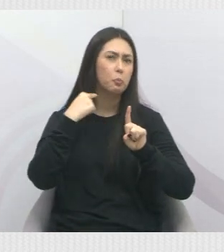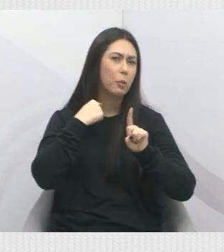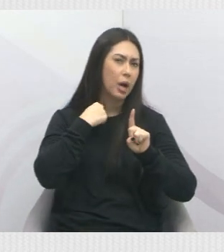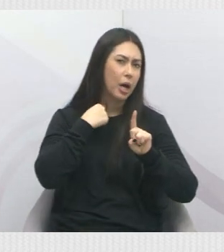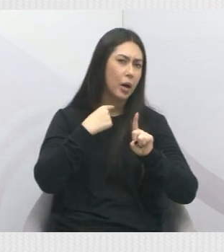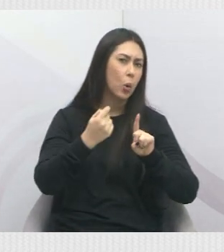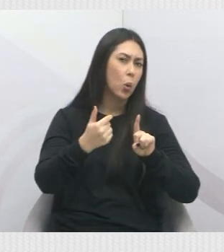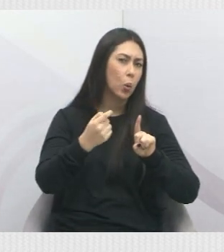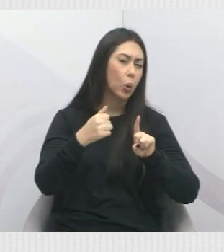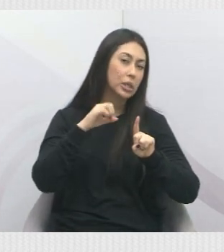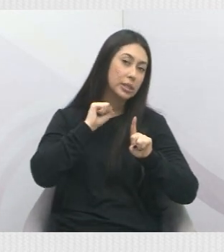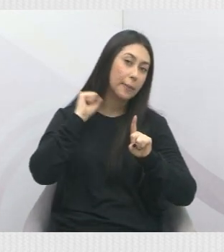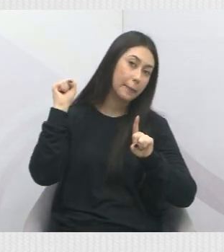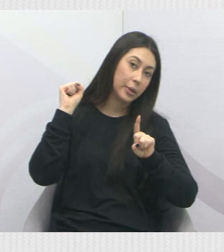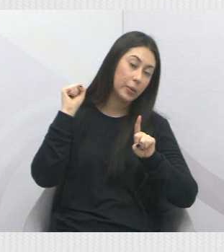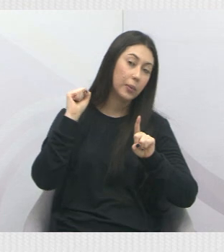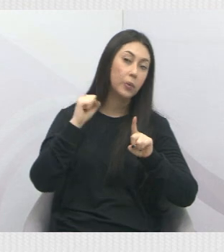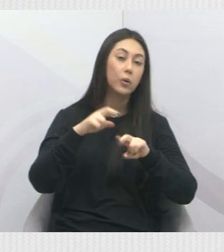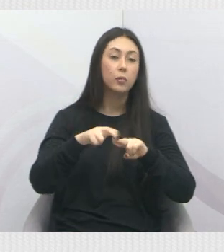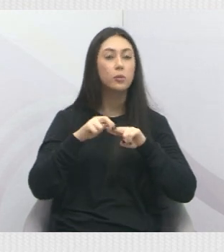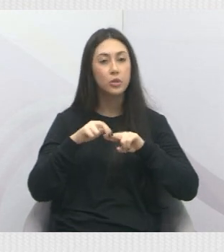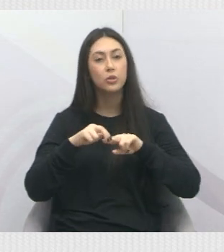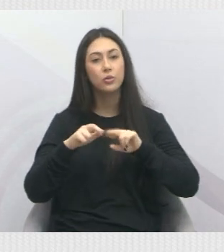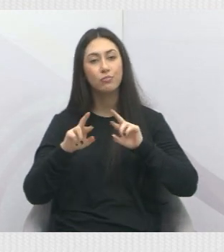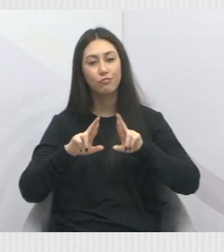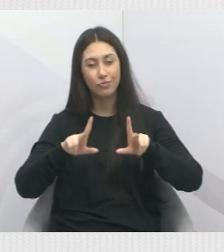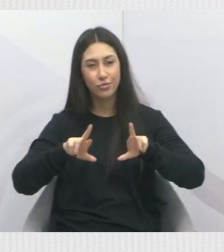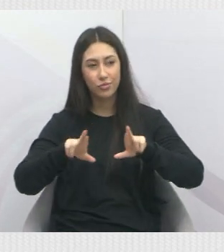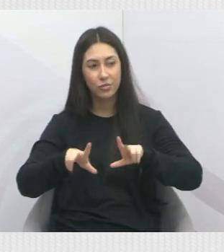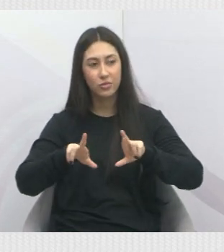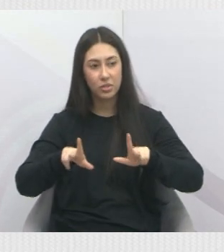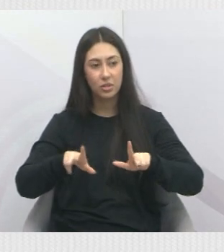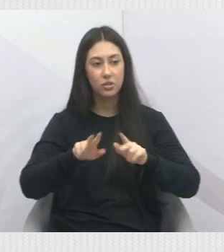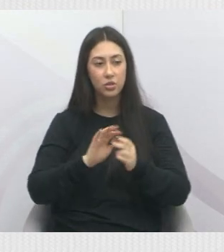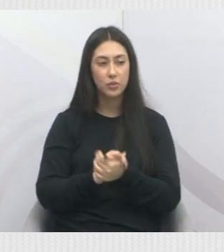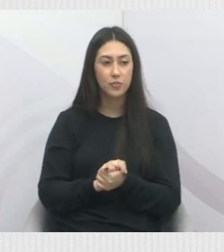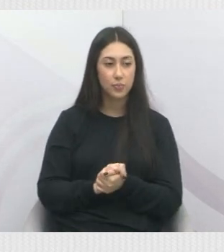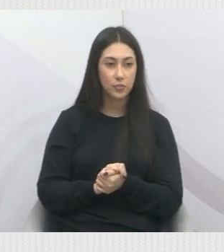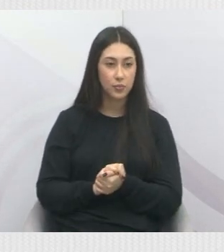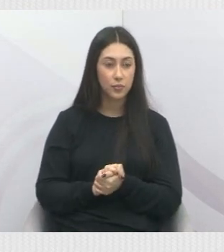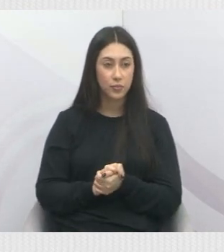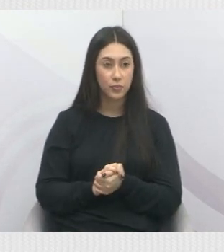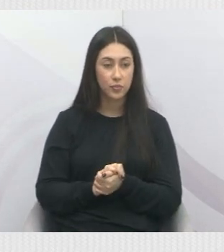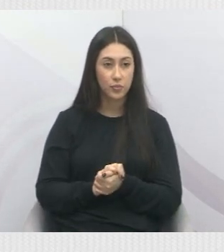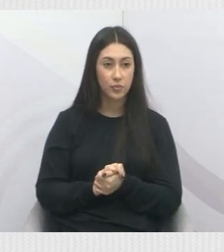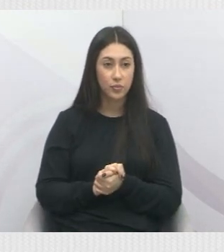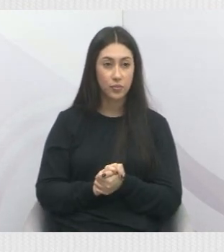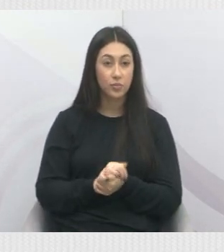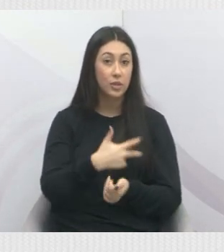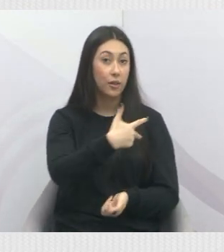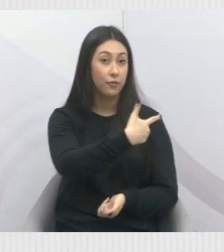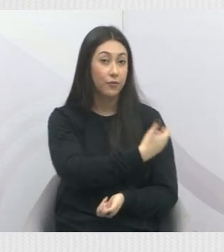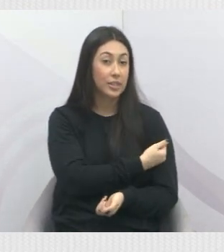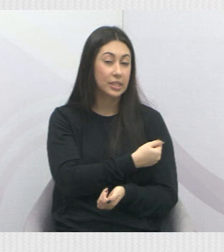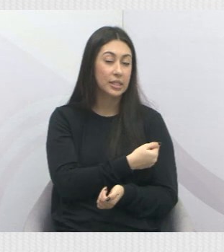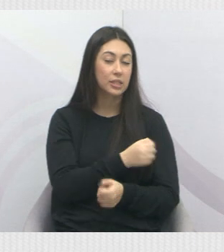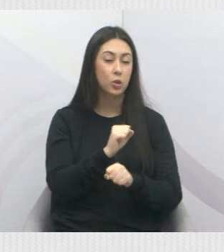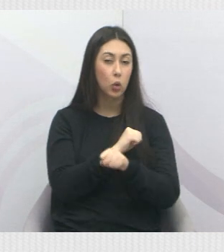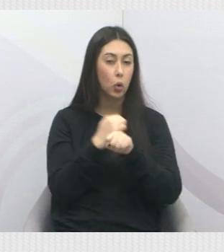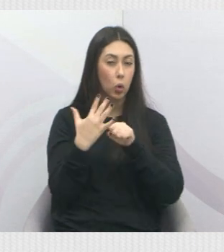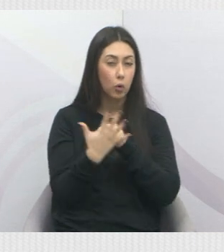abril. Então, por isso, dessa diferença de um quadrimestre para o outro. Próximo slide. Vacinação